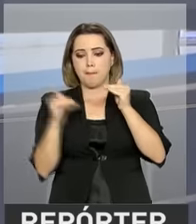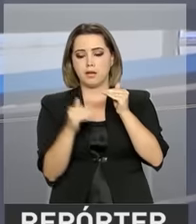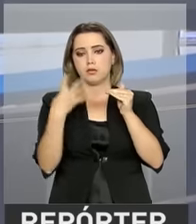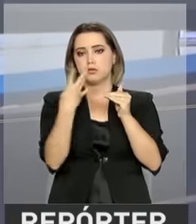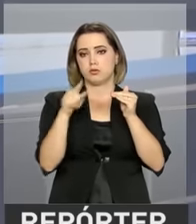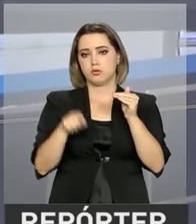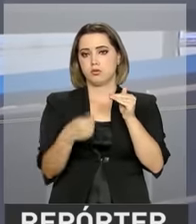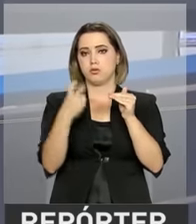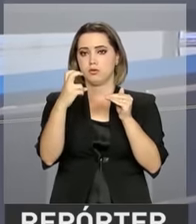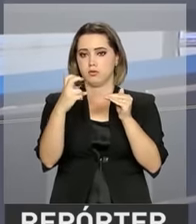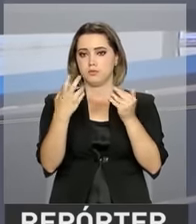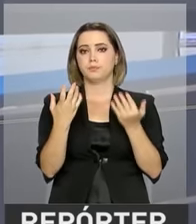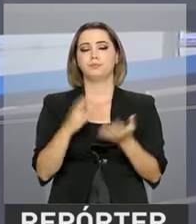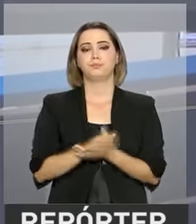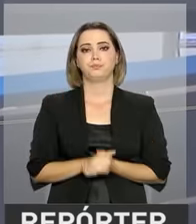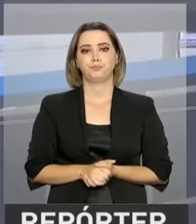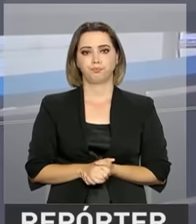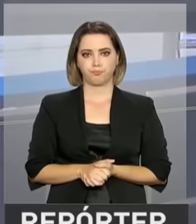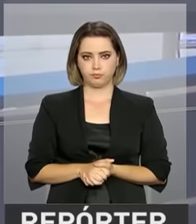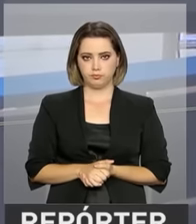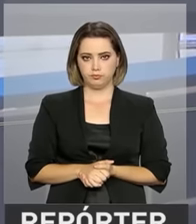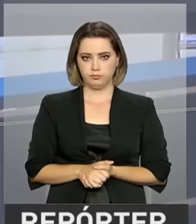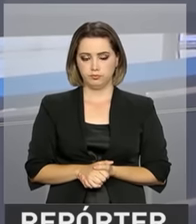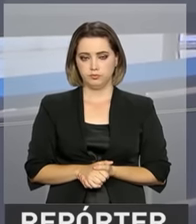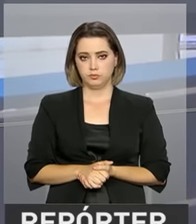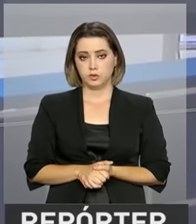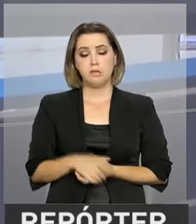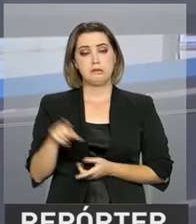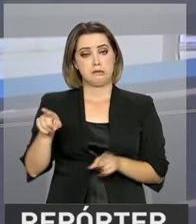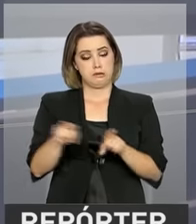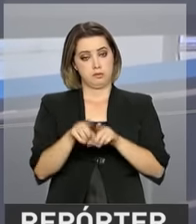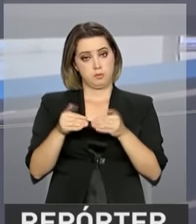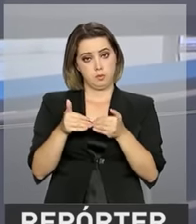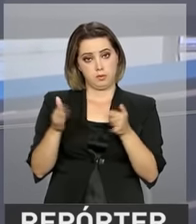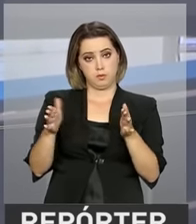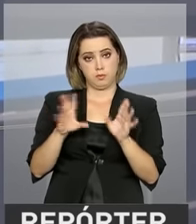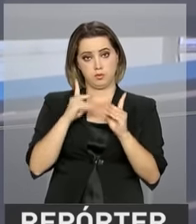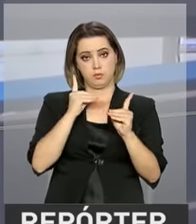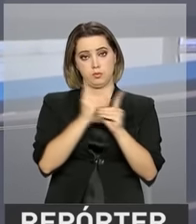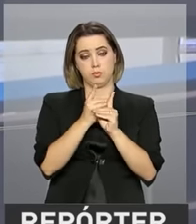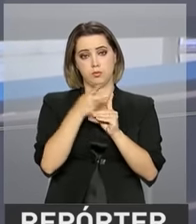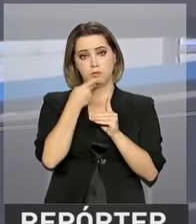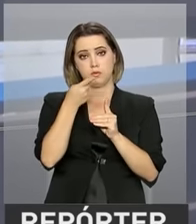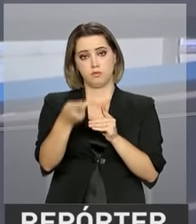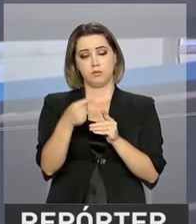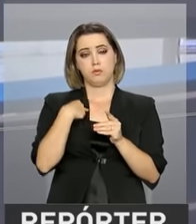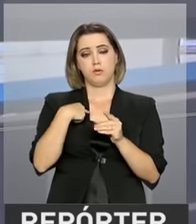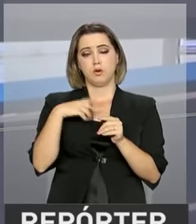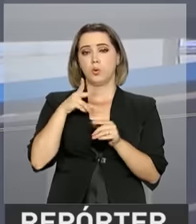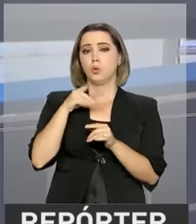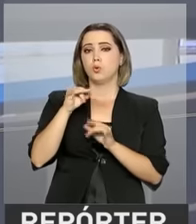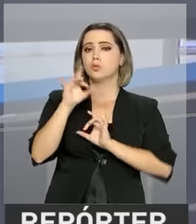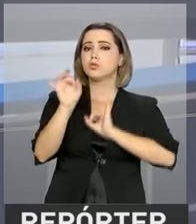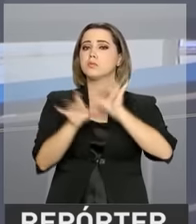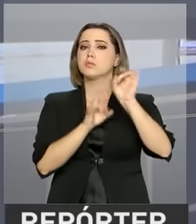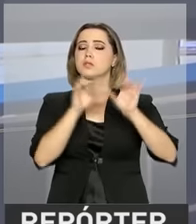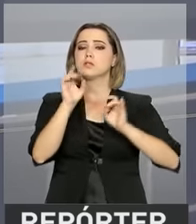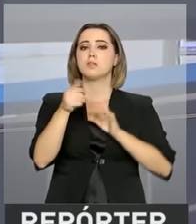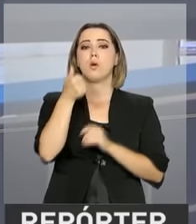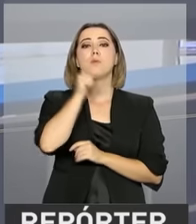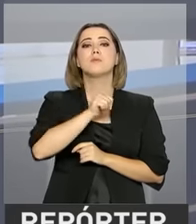4,5 ainda na abertura do encontro o presidente Michel Temer fez uma homenagem ao dia internacional das mulheres comemorado